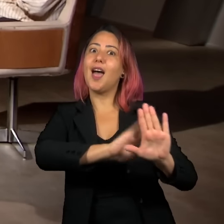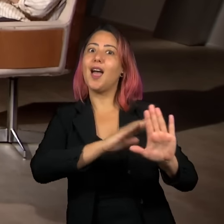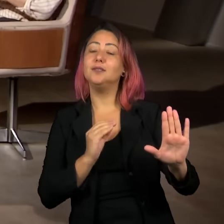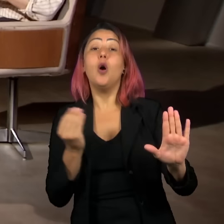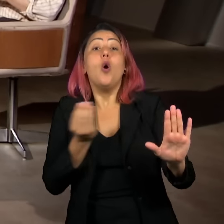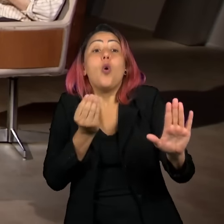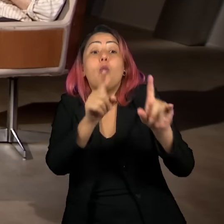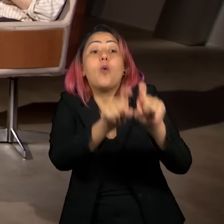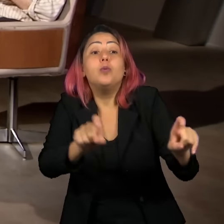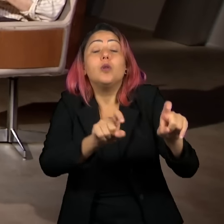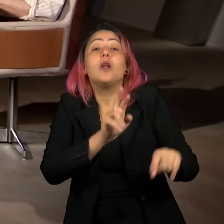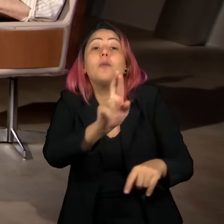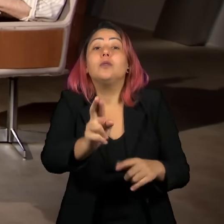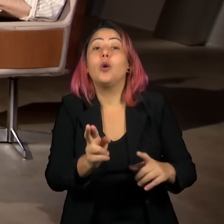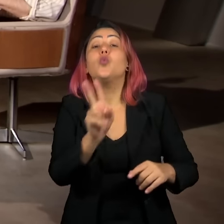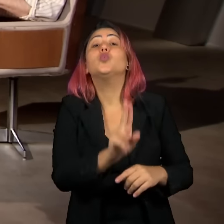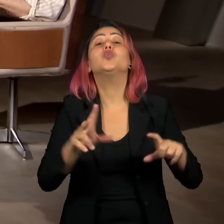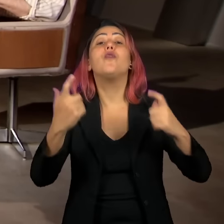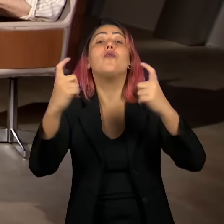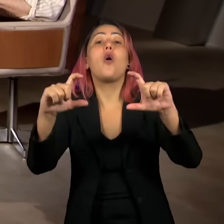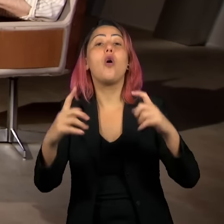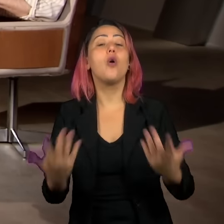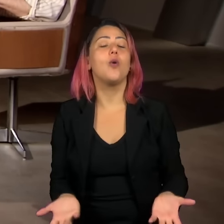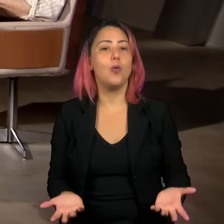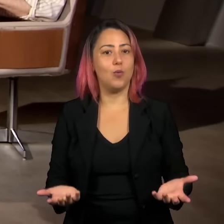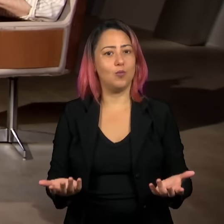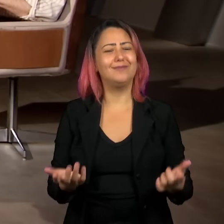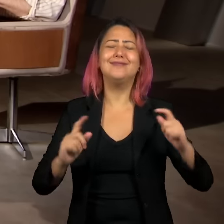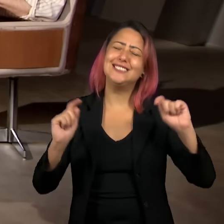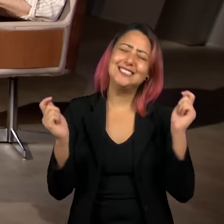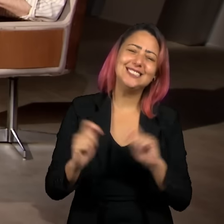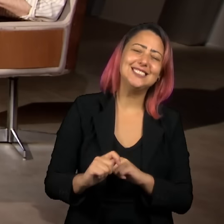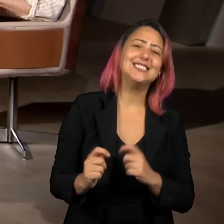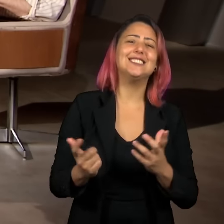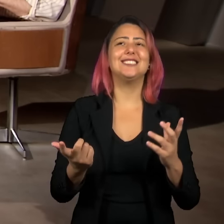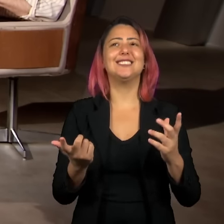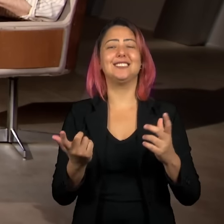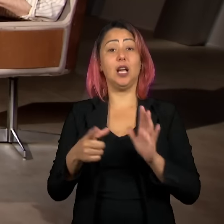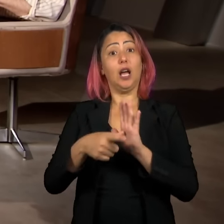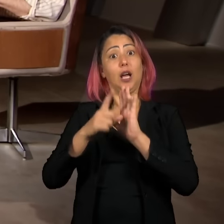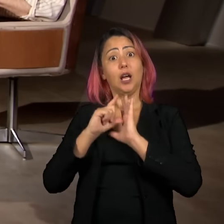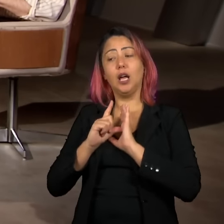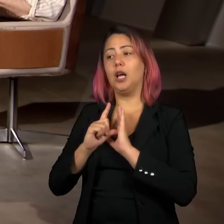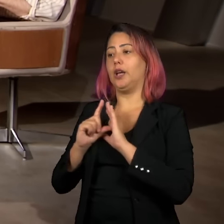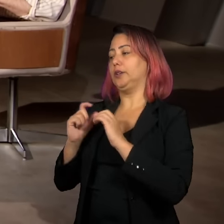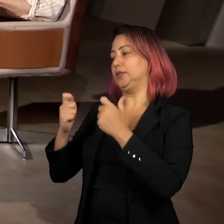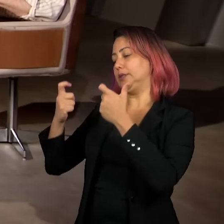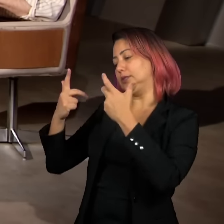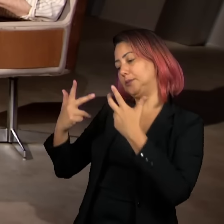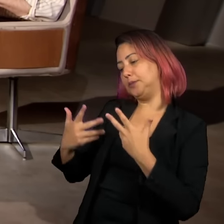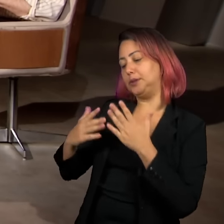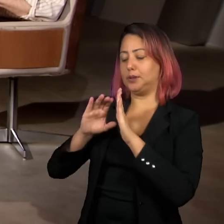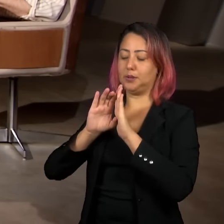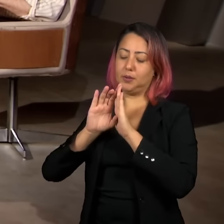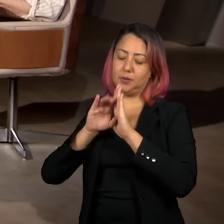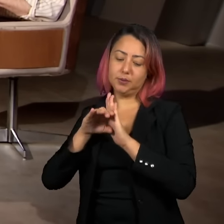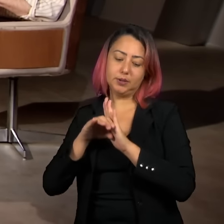transmissão de né porque você tinha D definição aí interpreta não sei o qu e um monte